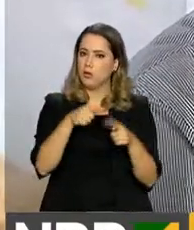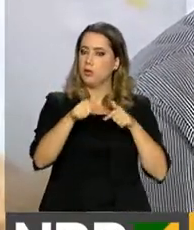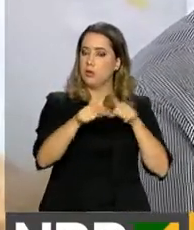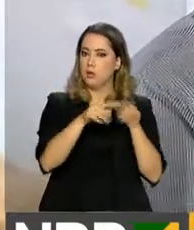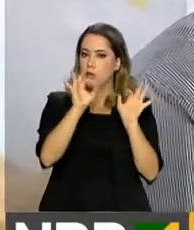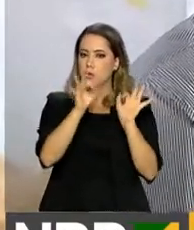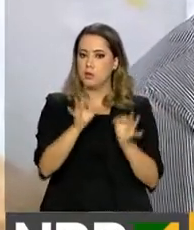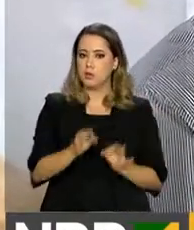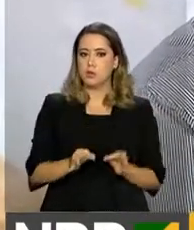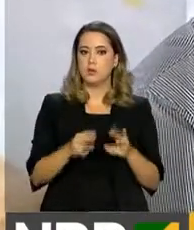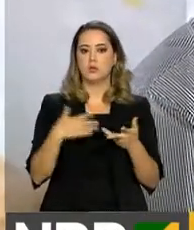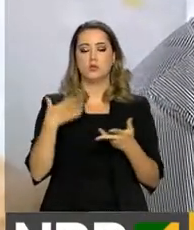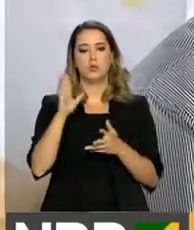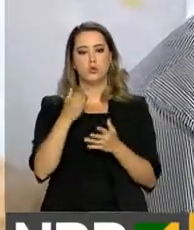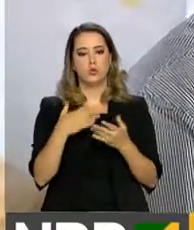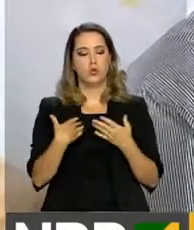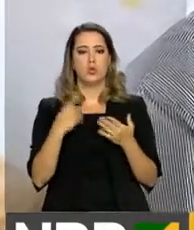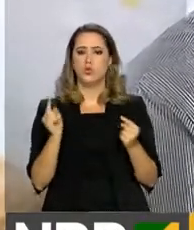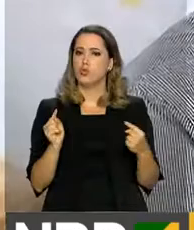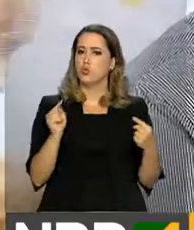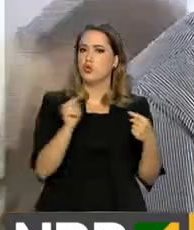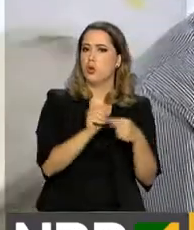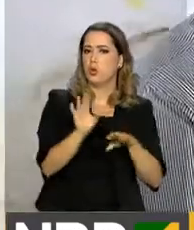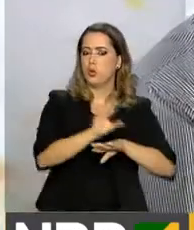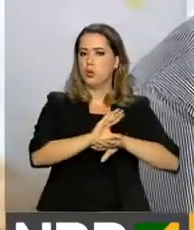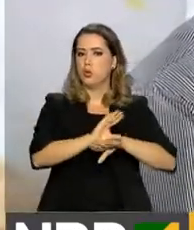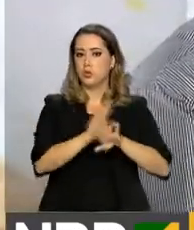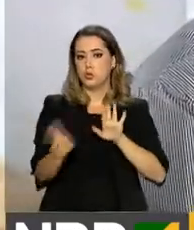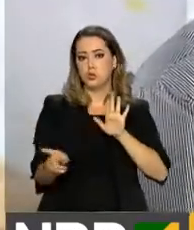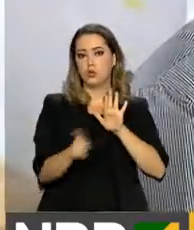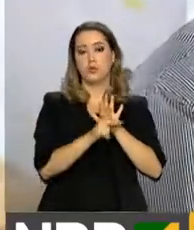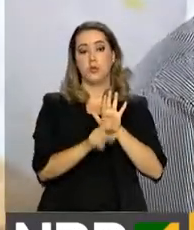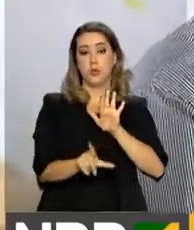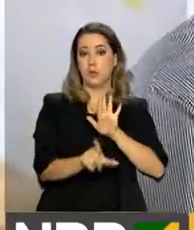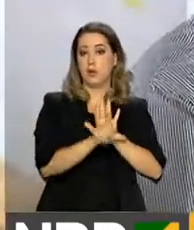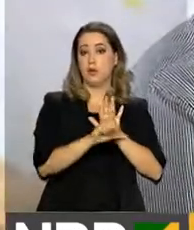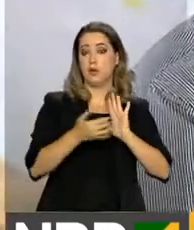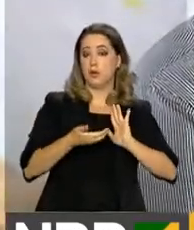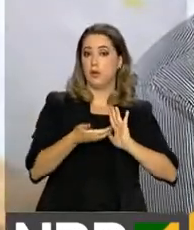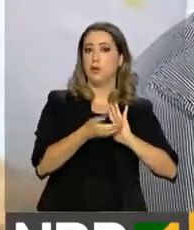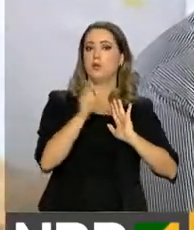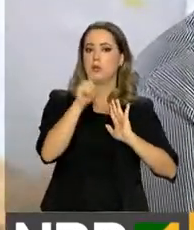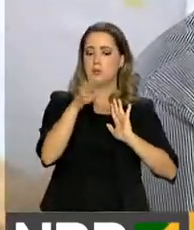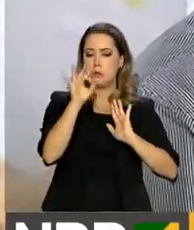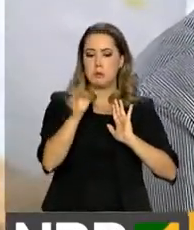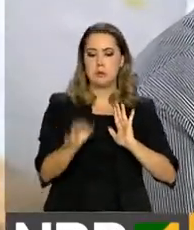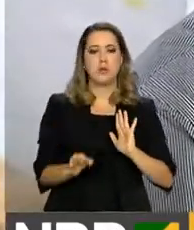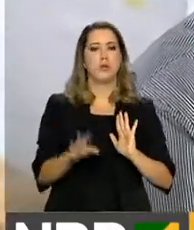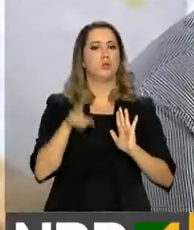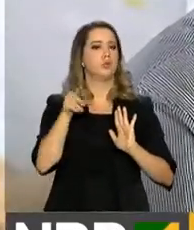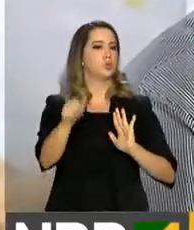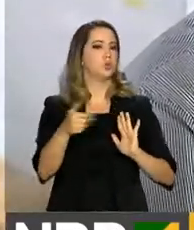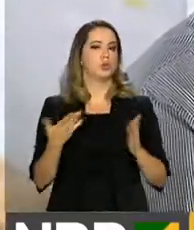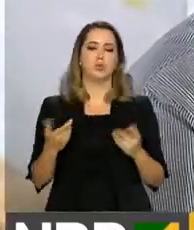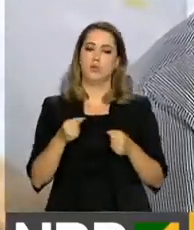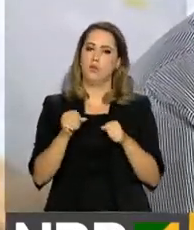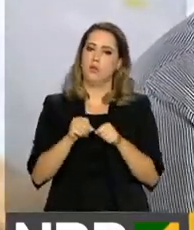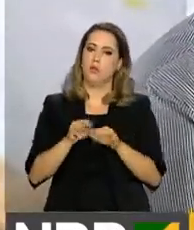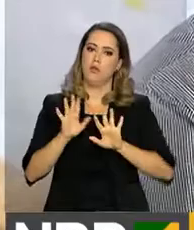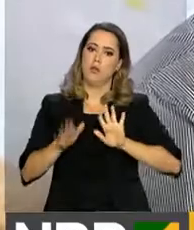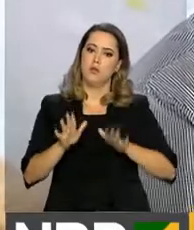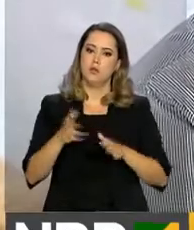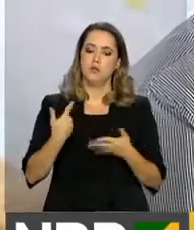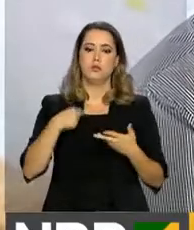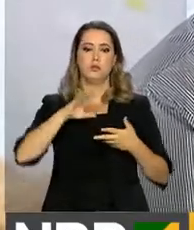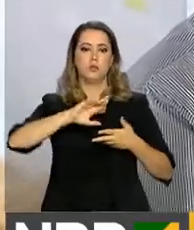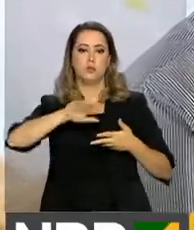grande propriedade, baseado na Constituição e no regimento interno da Câmara dos Deputados. É um verdadeiro magistrado em todas as questões, pelo menos algumas